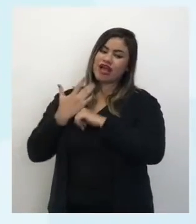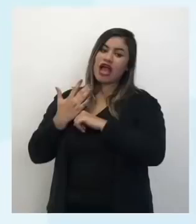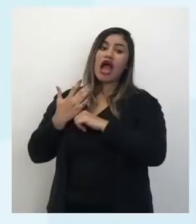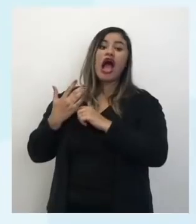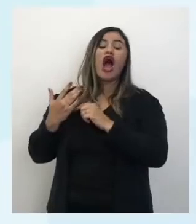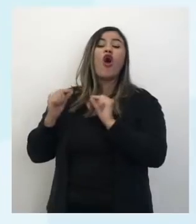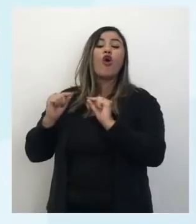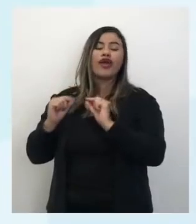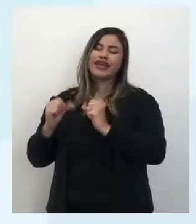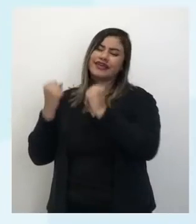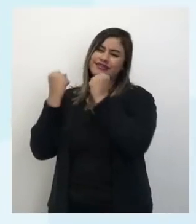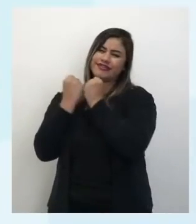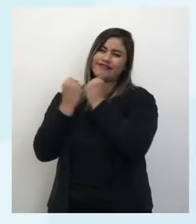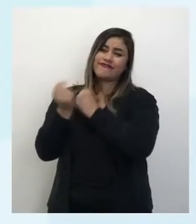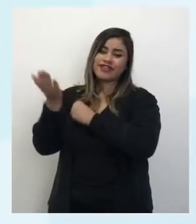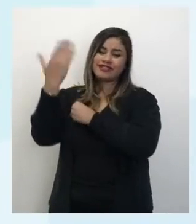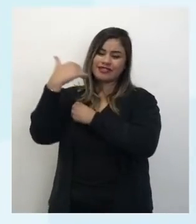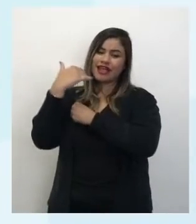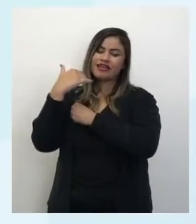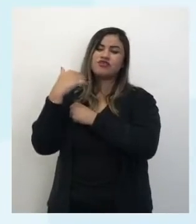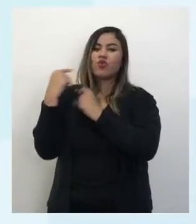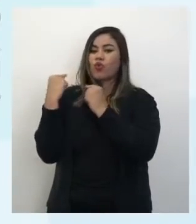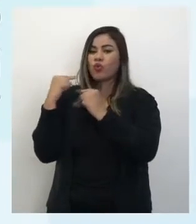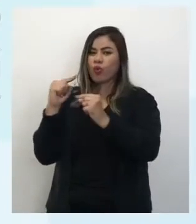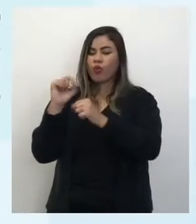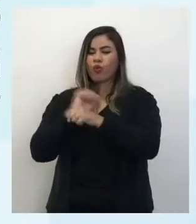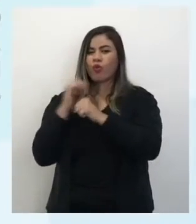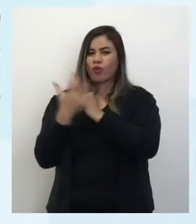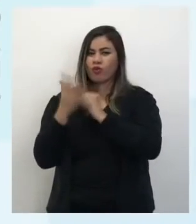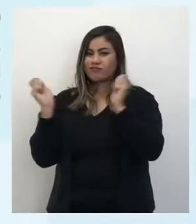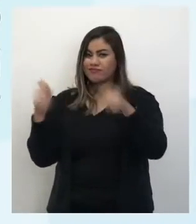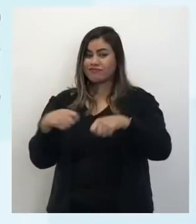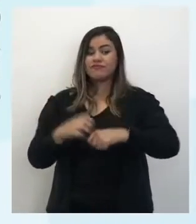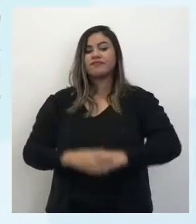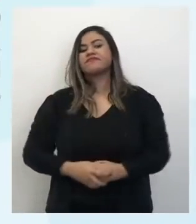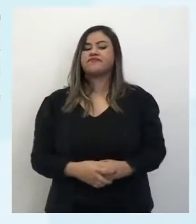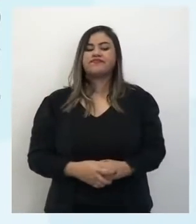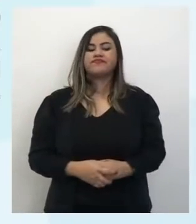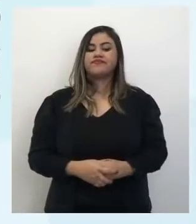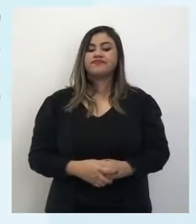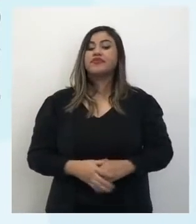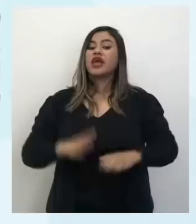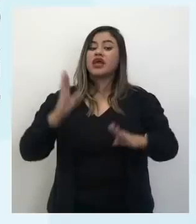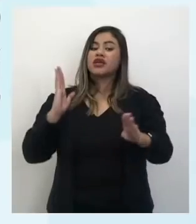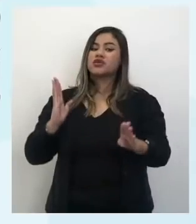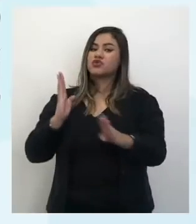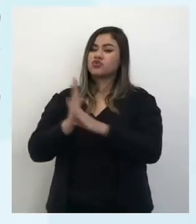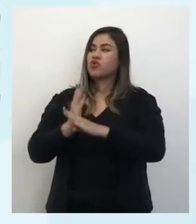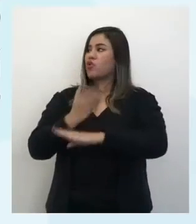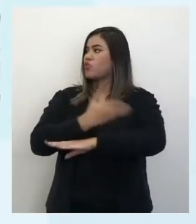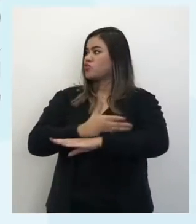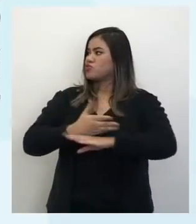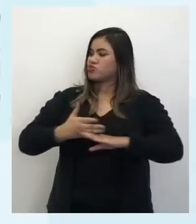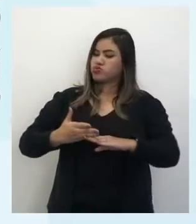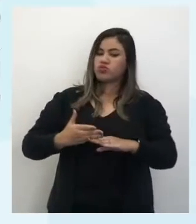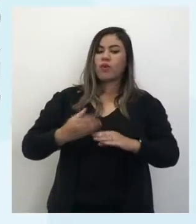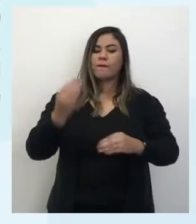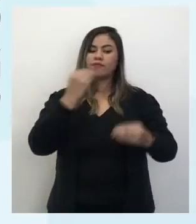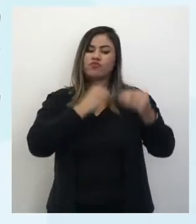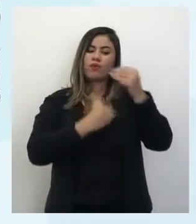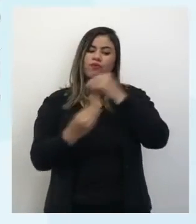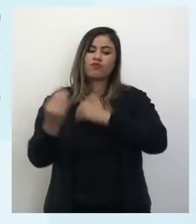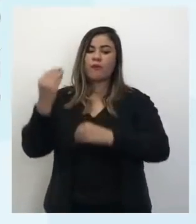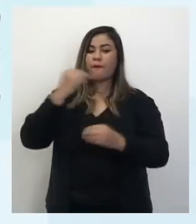de defesa do organismo contra a doença. Para identificar mudanças de hábitos alimentares